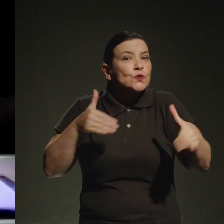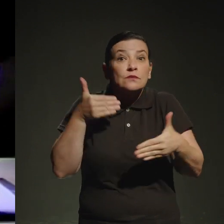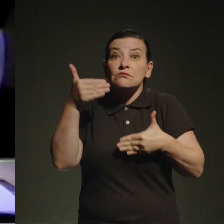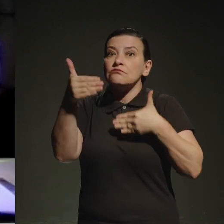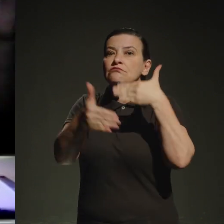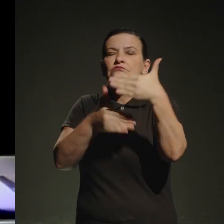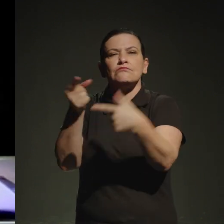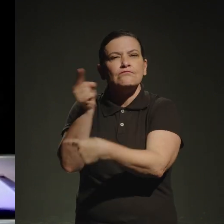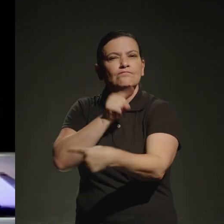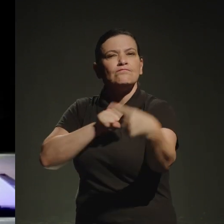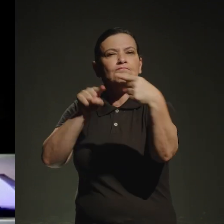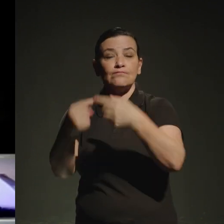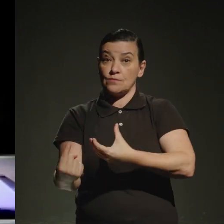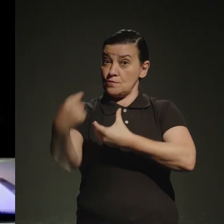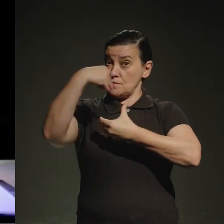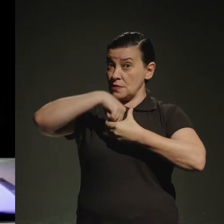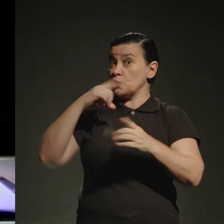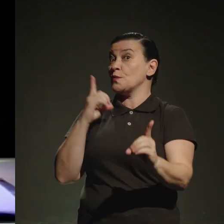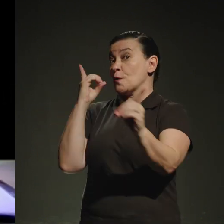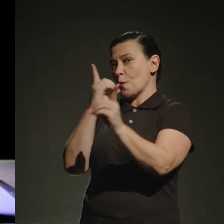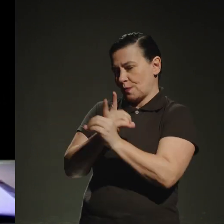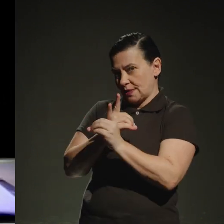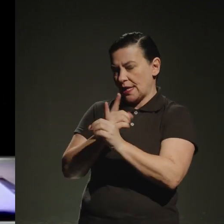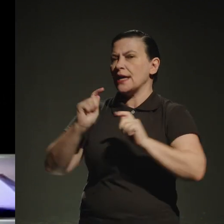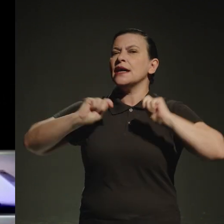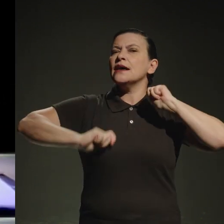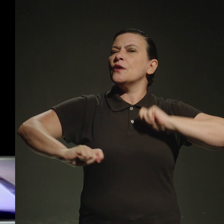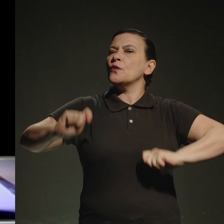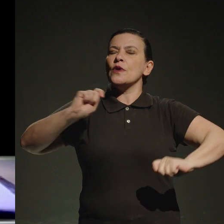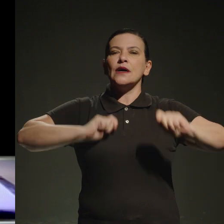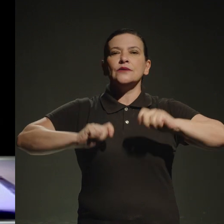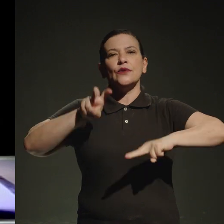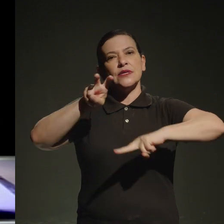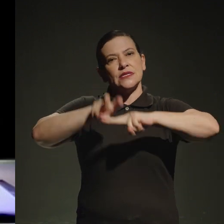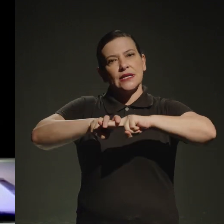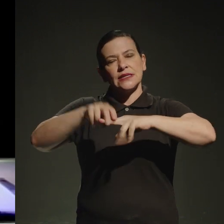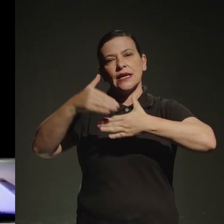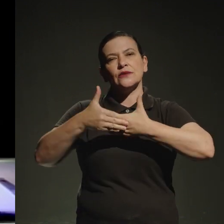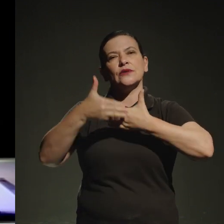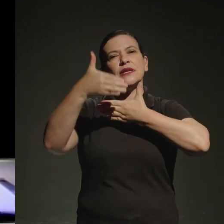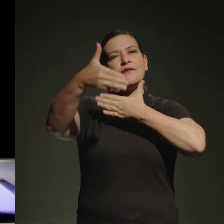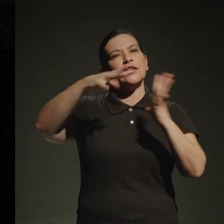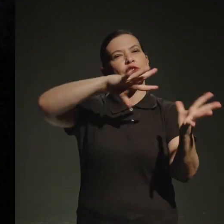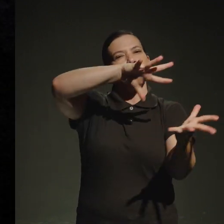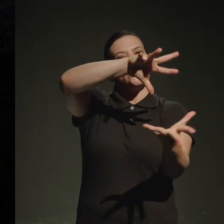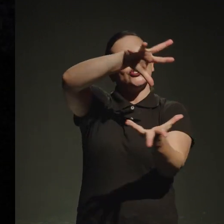Os telões estão levantados e o ator sentado na frente de um globo